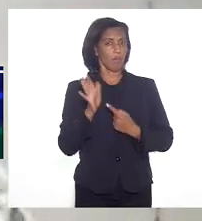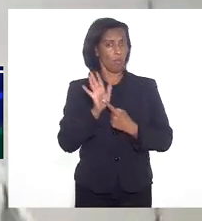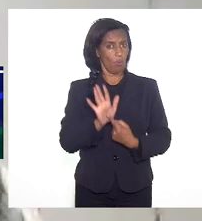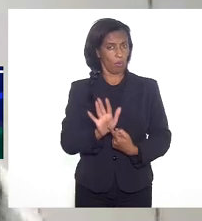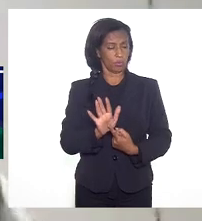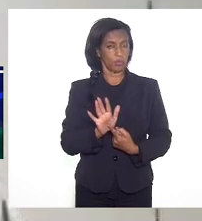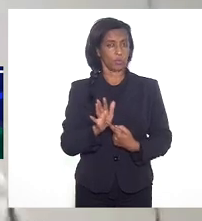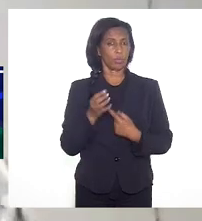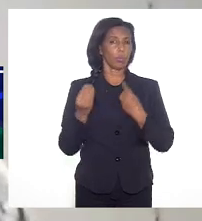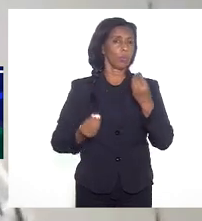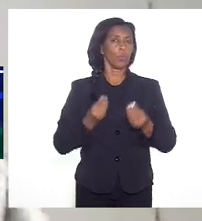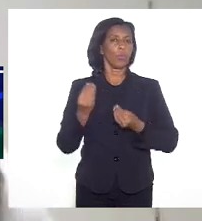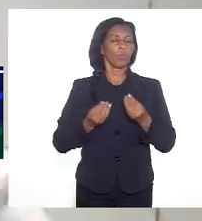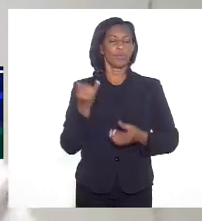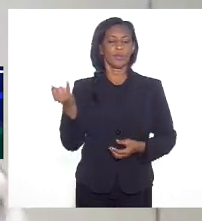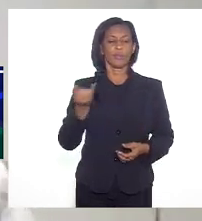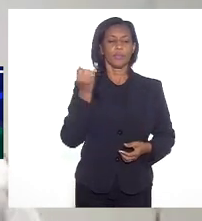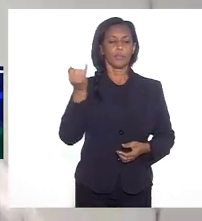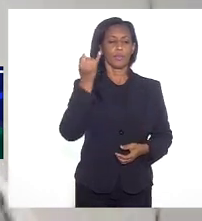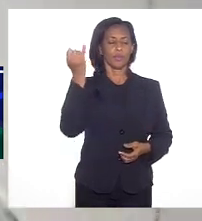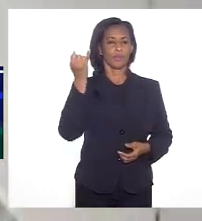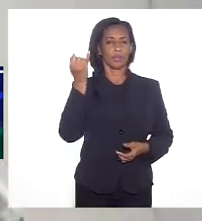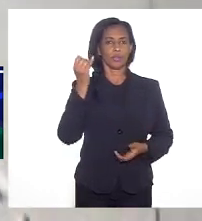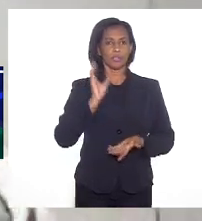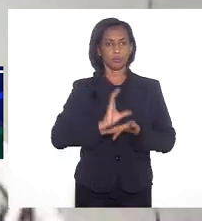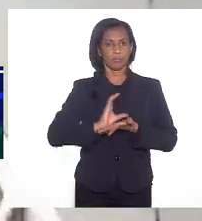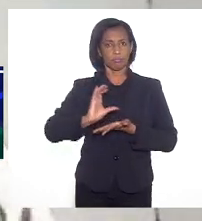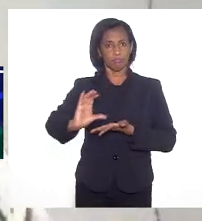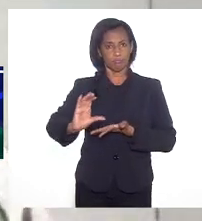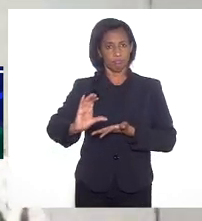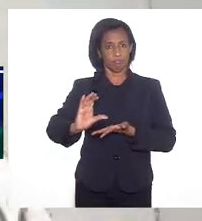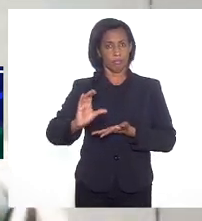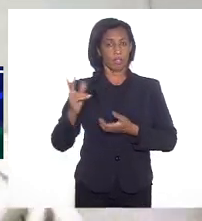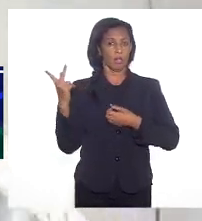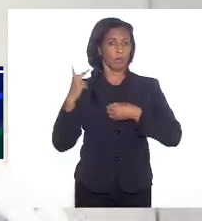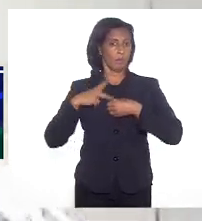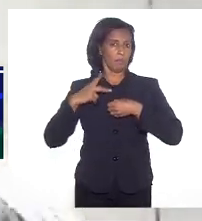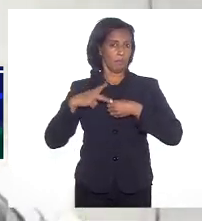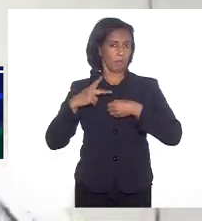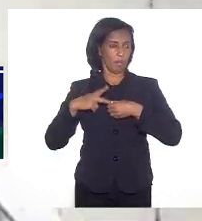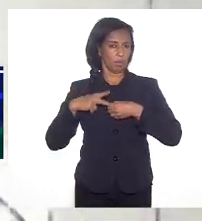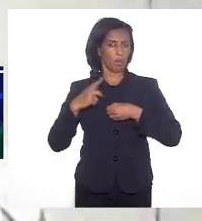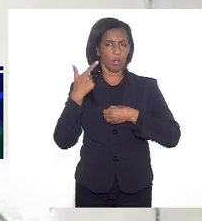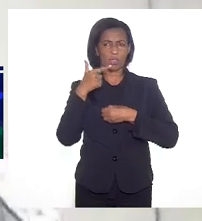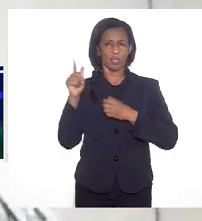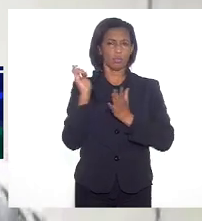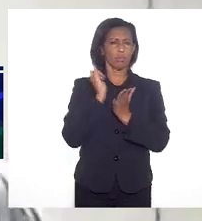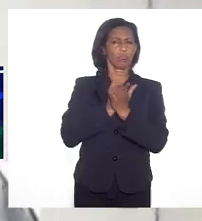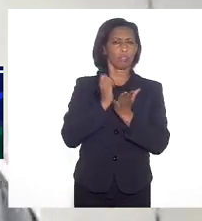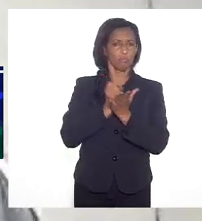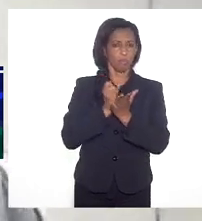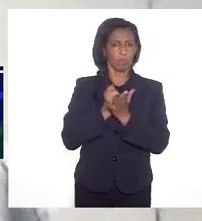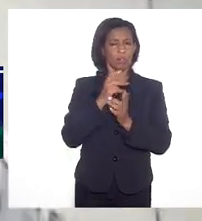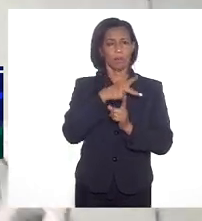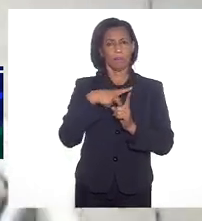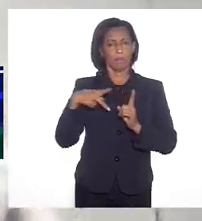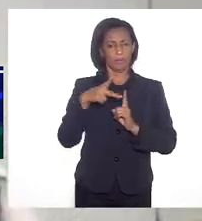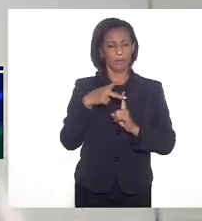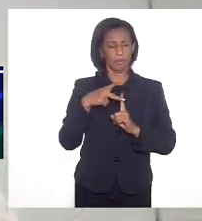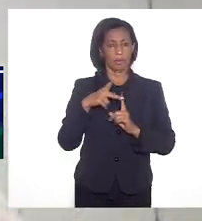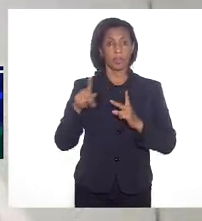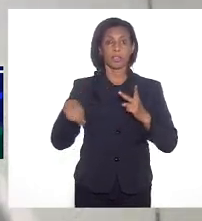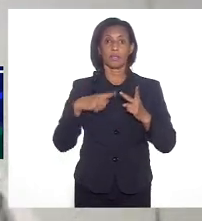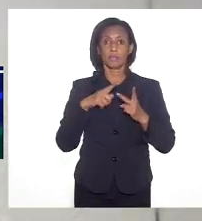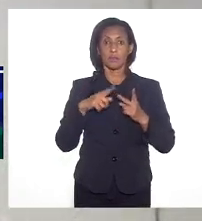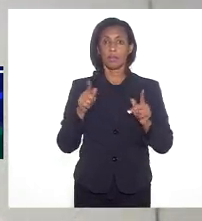mostra como é importante a destinação dos recursos dos royalties de petróleo e dessas outras receitas para o Rio Previdência um outro